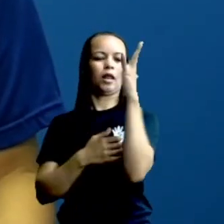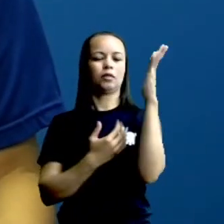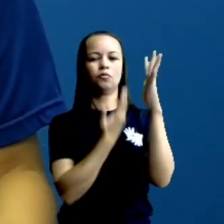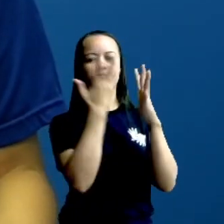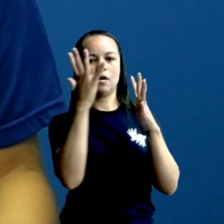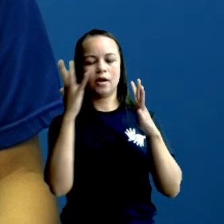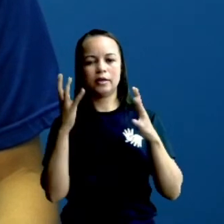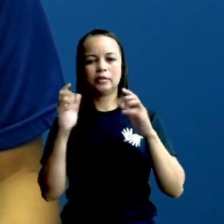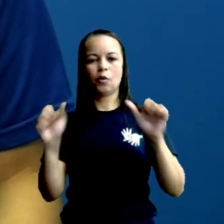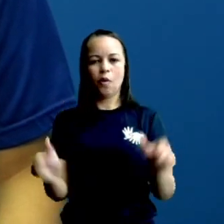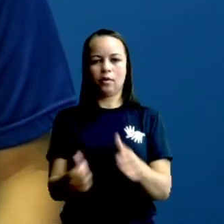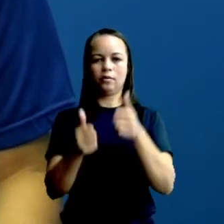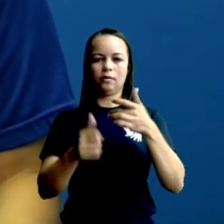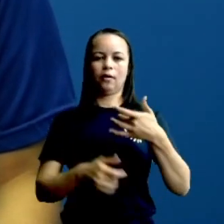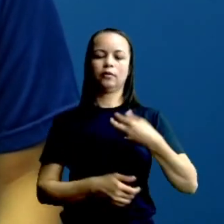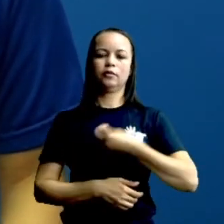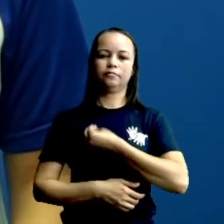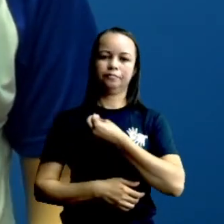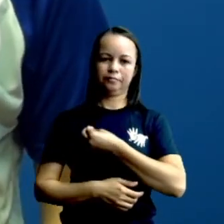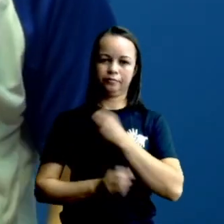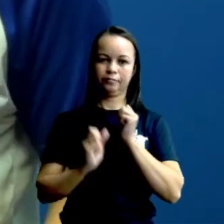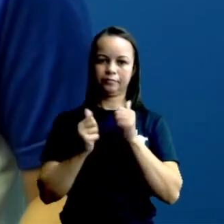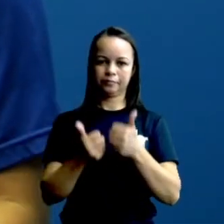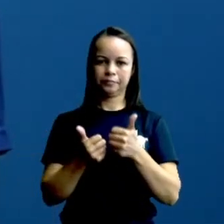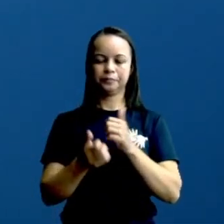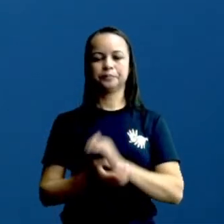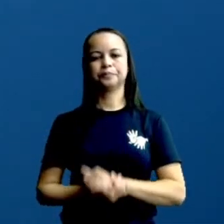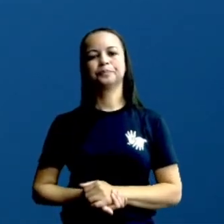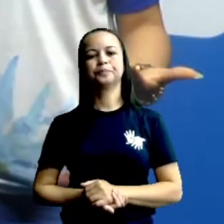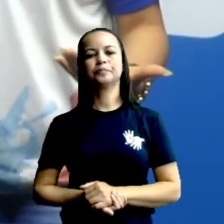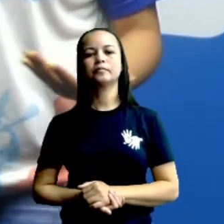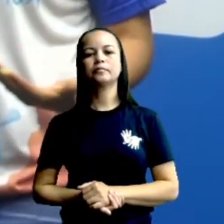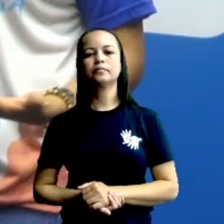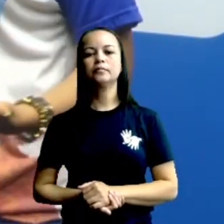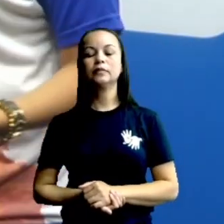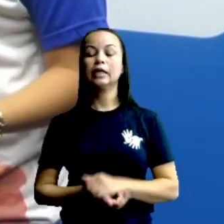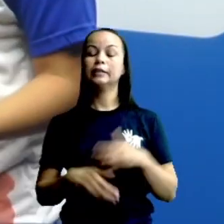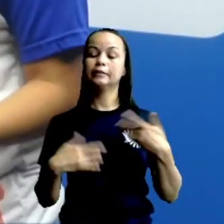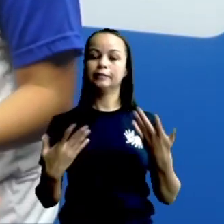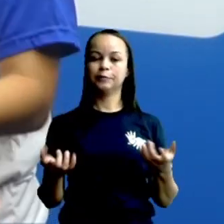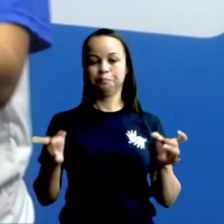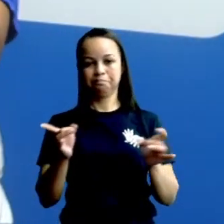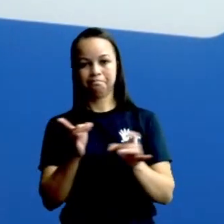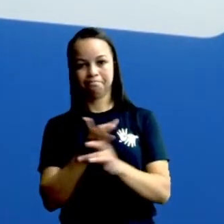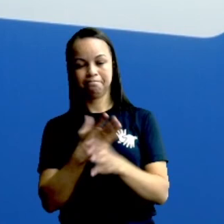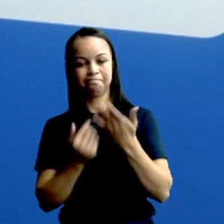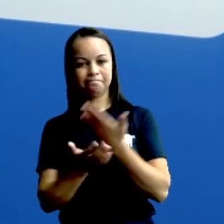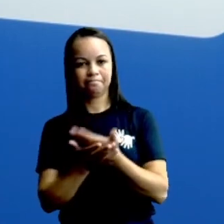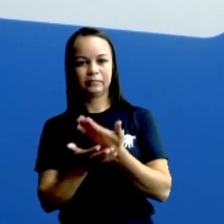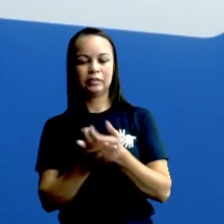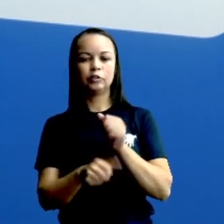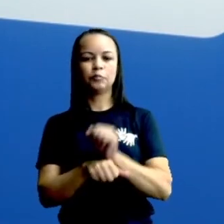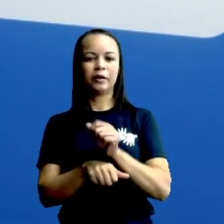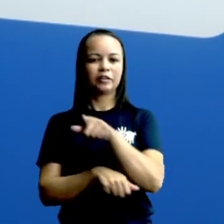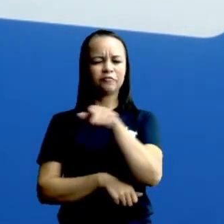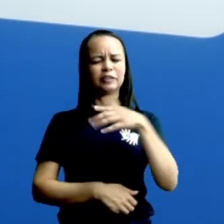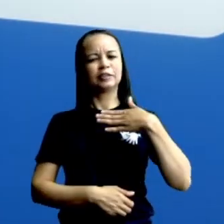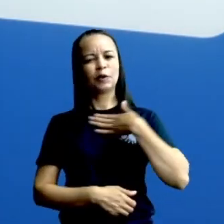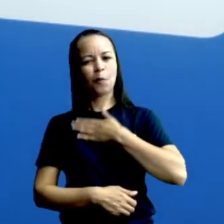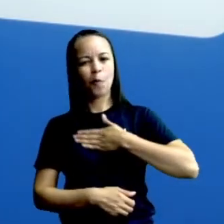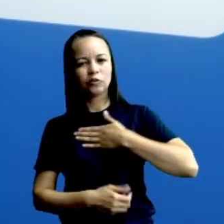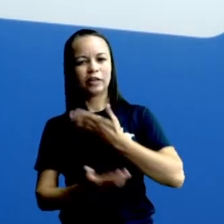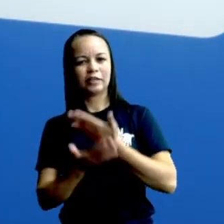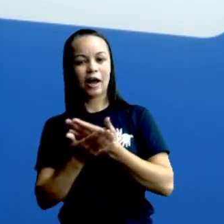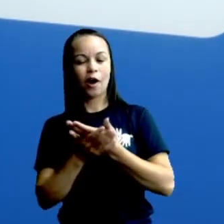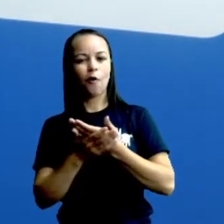de vida. Tá bom? Tá certo? É isso aí, pessoal. Vou ficando por aqui hoje. Espero que tenham gostado da aula,